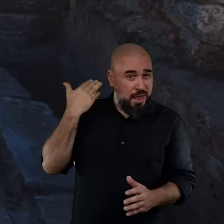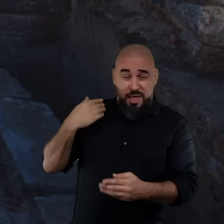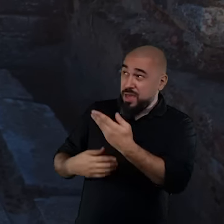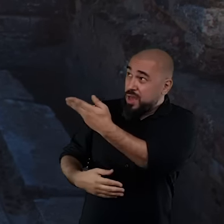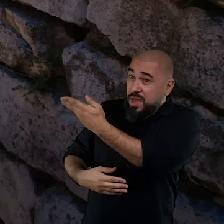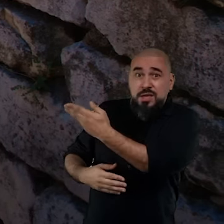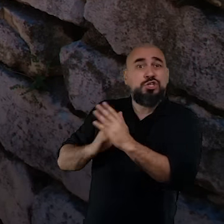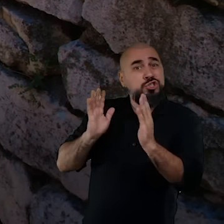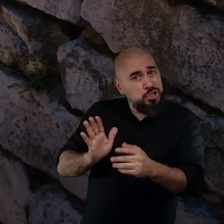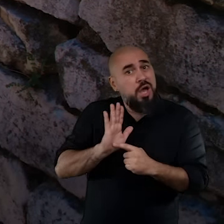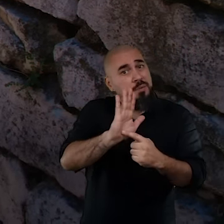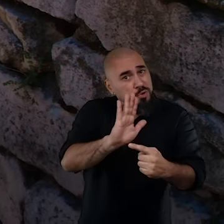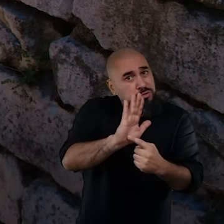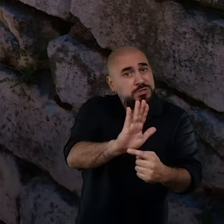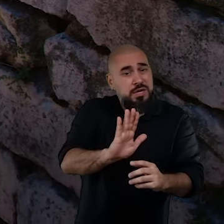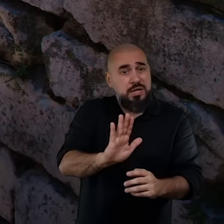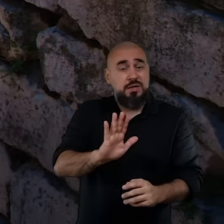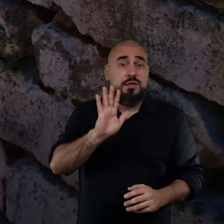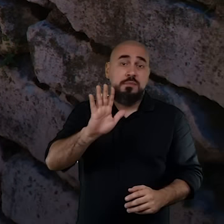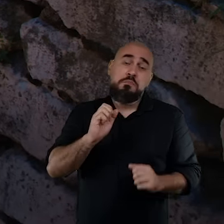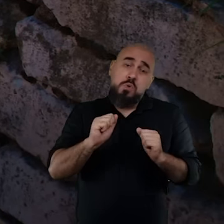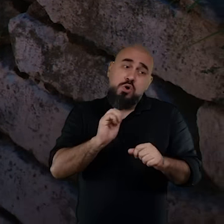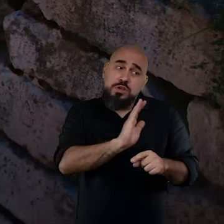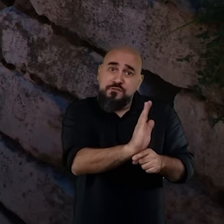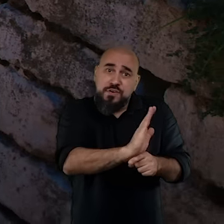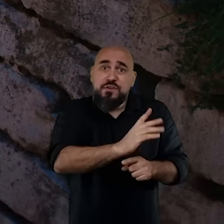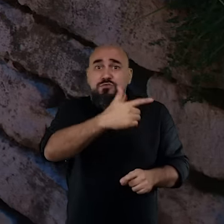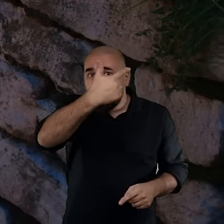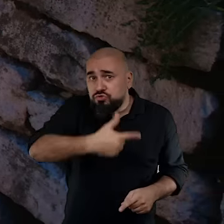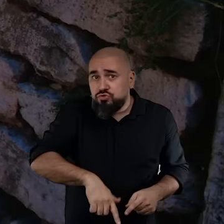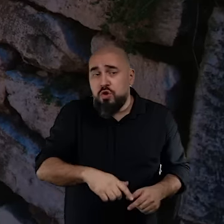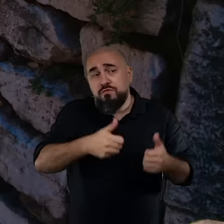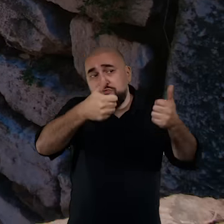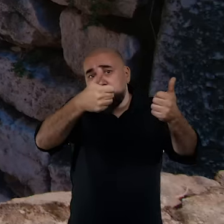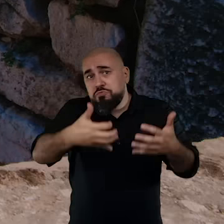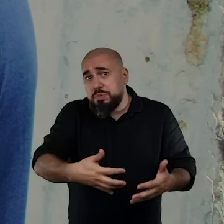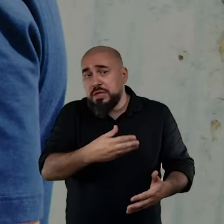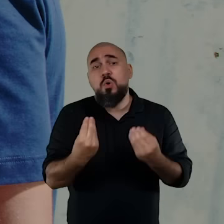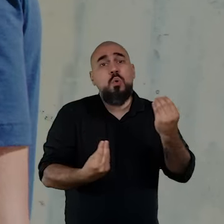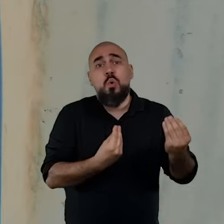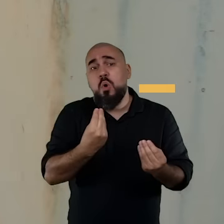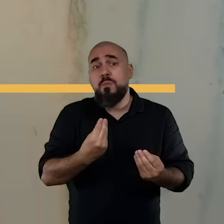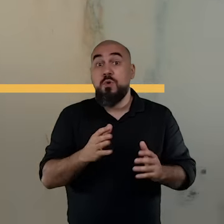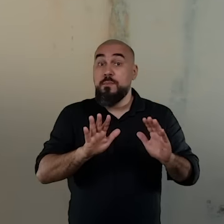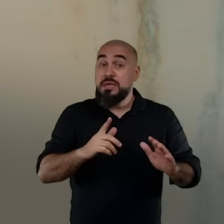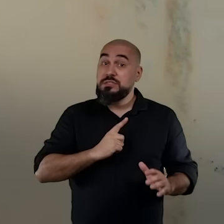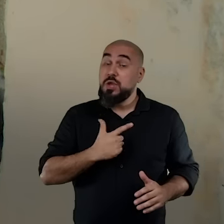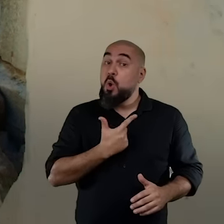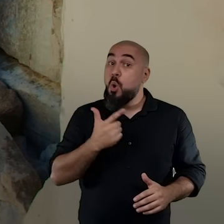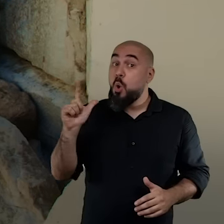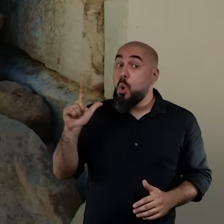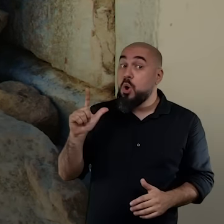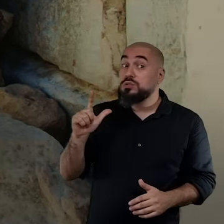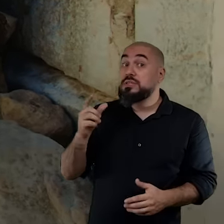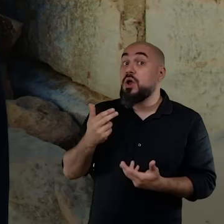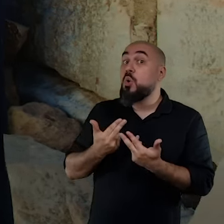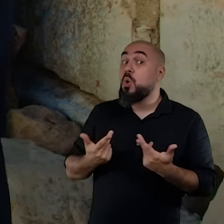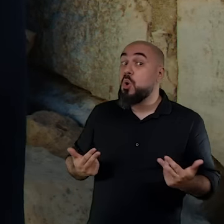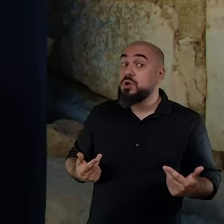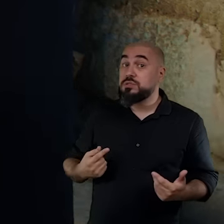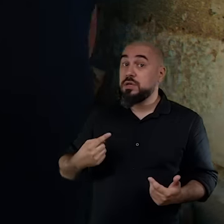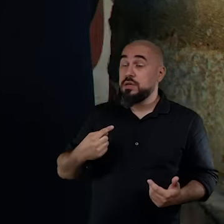para vocês aqui, mas depois você assiste de novo o episódio de Sardes e você vai ver a explicação lá. Mas existe um outro elemento aqui que, para